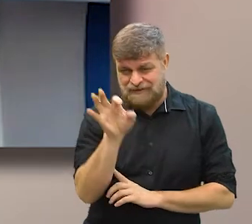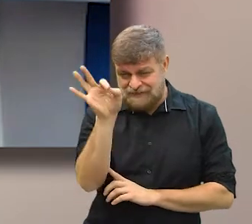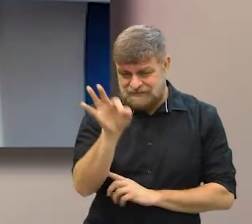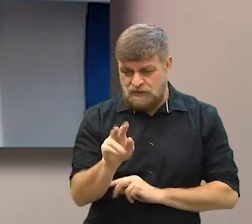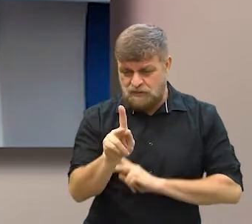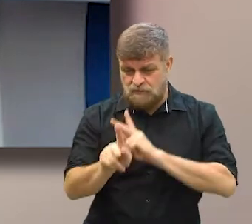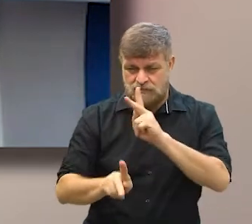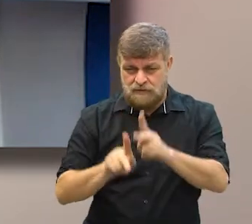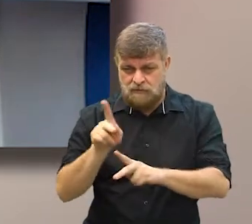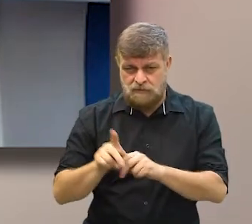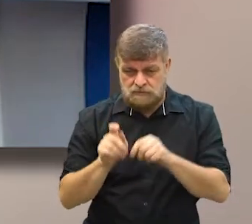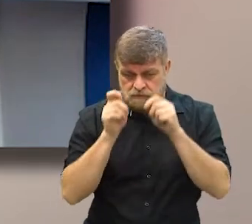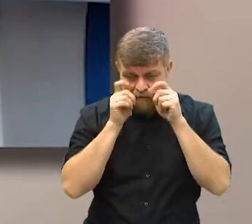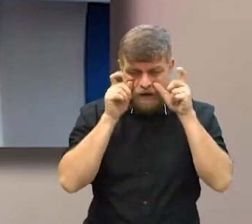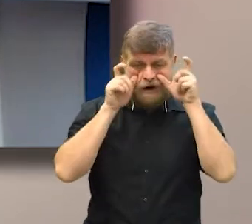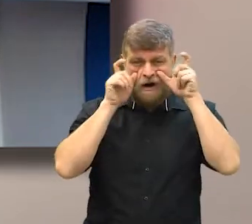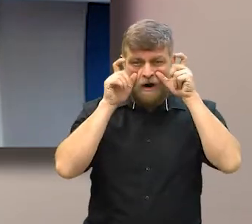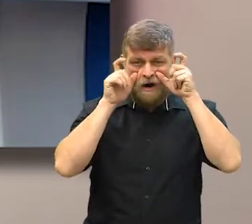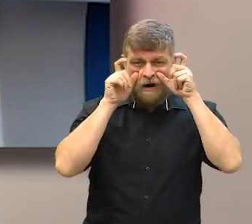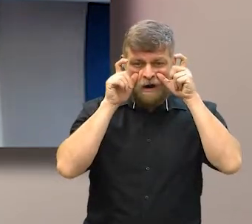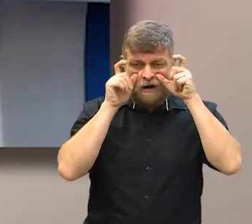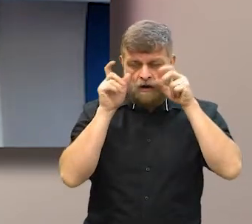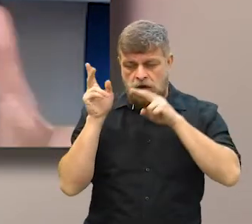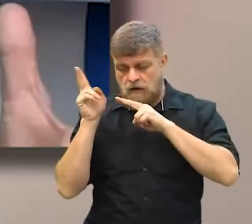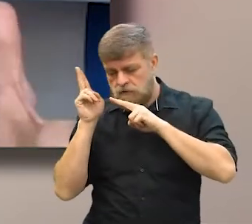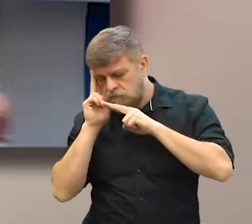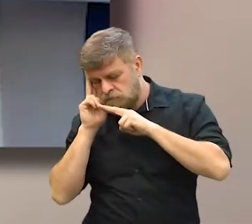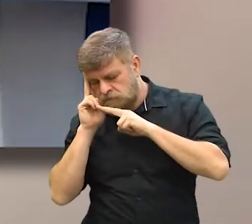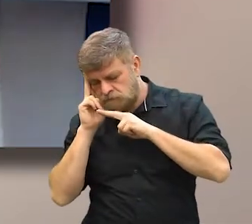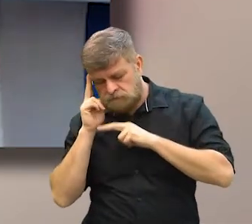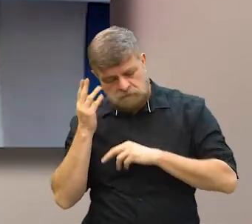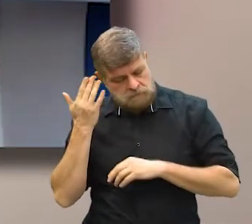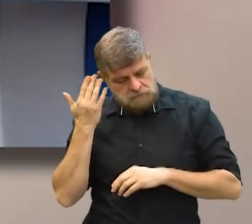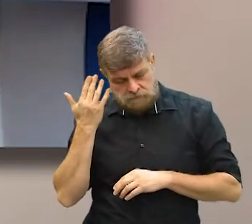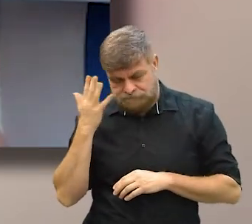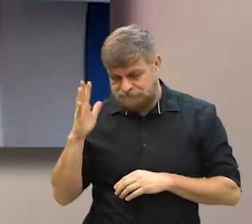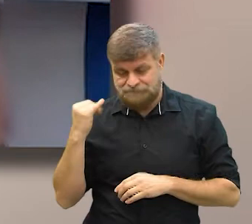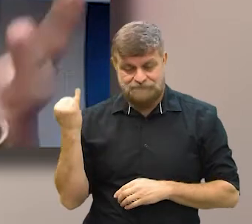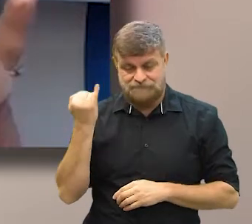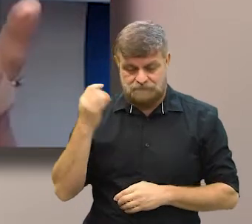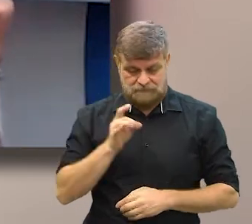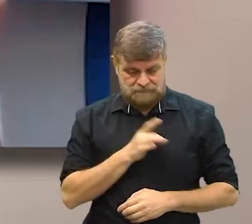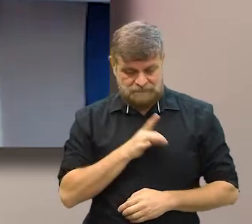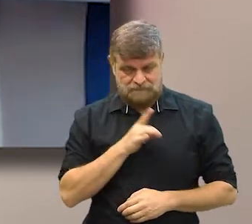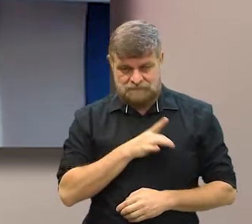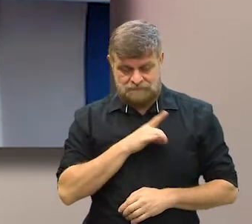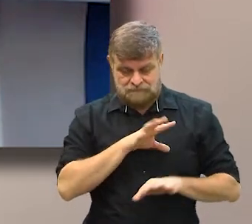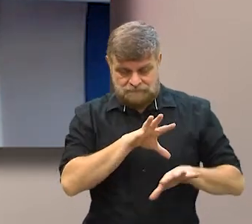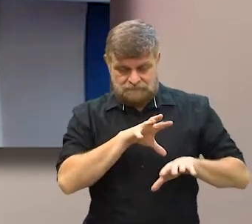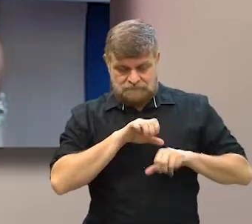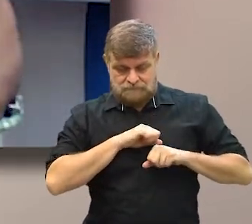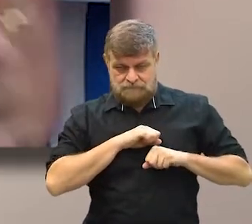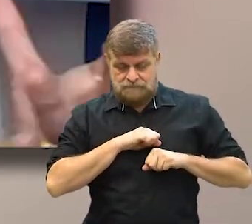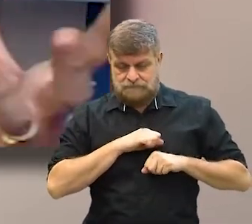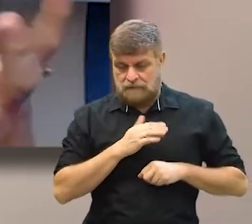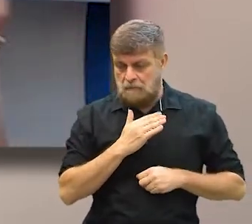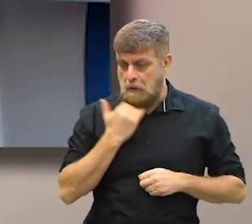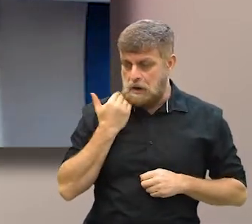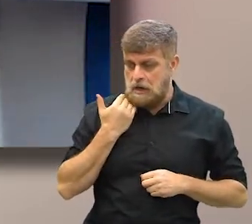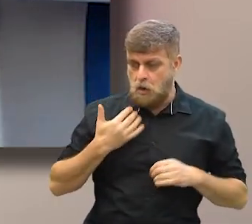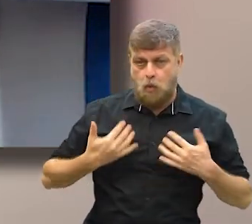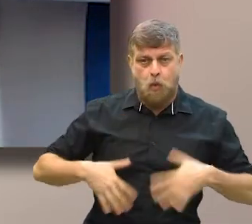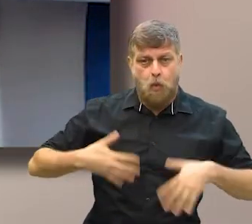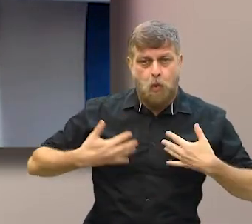45%. Por quê? Tá todo mundo com algum tipo de medo, seja medo de